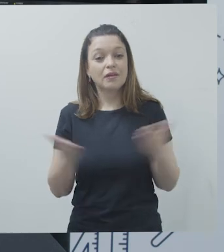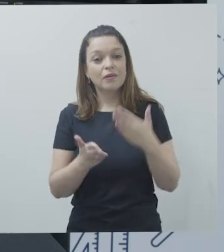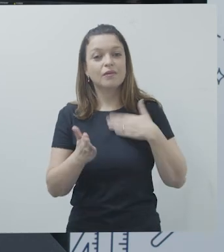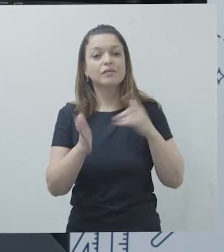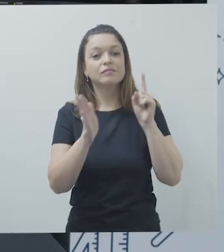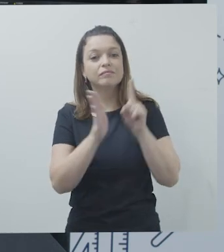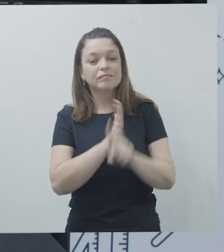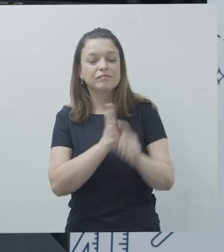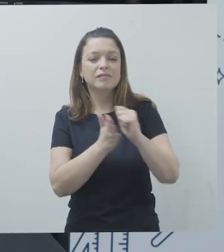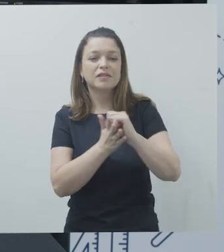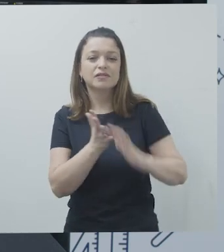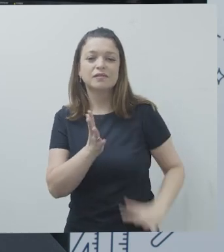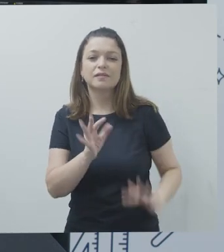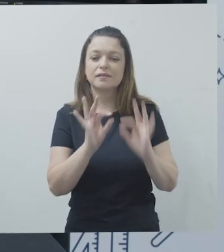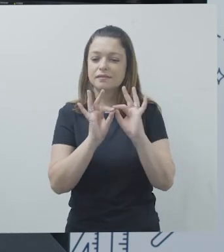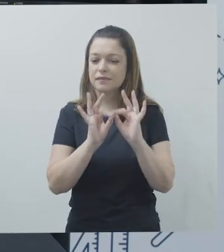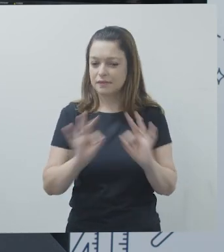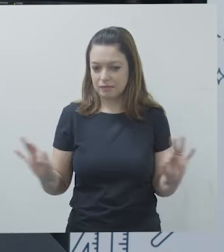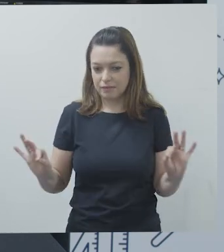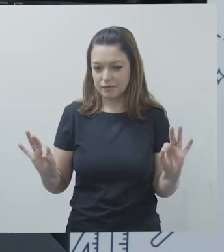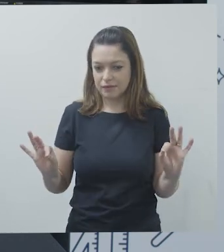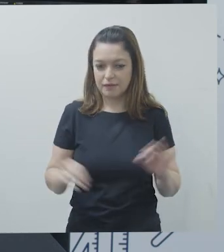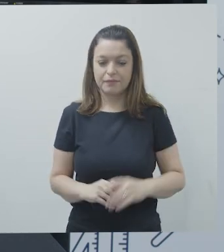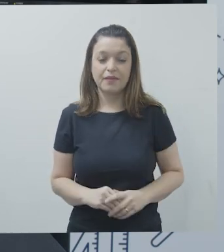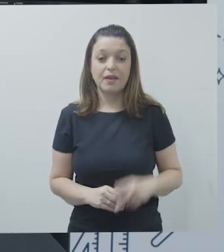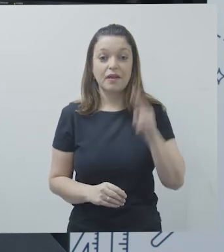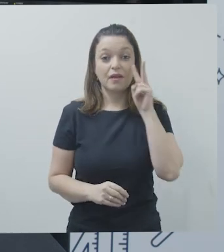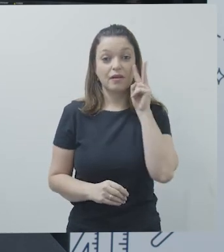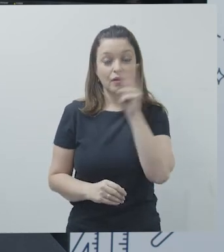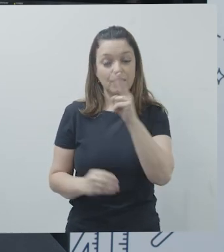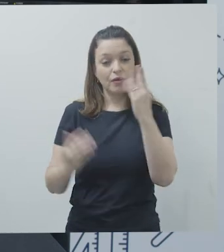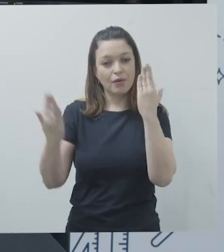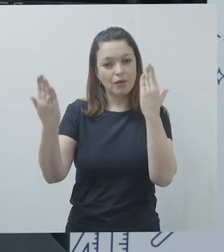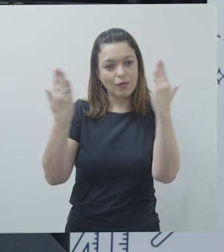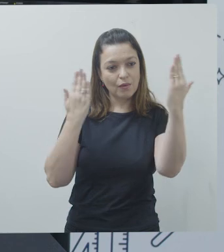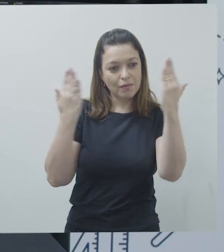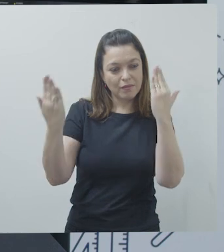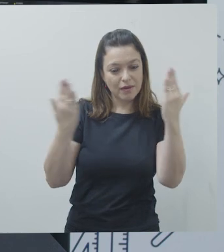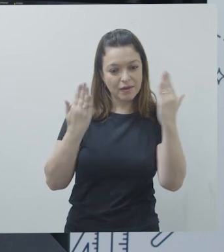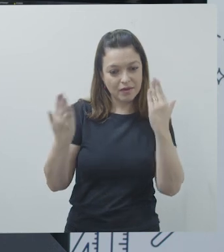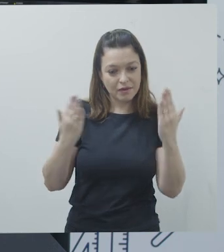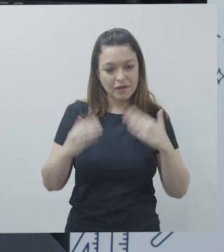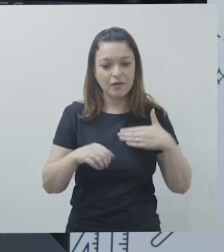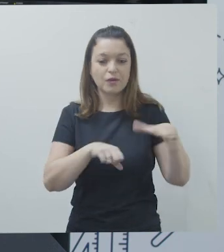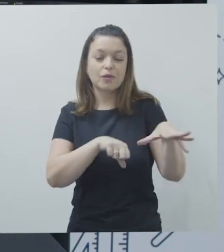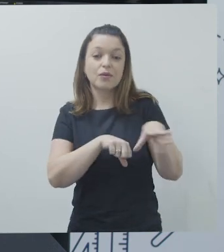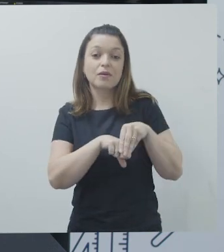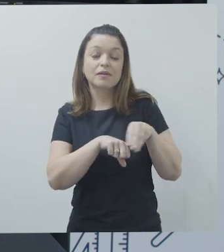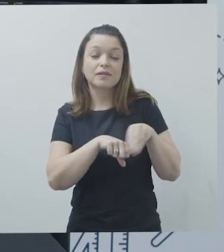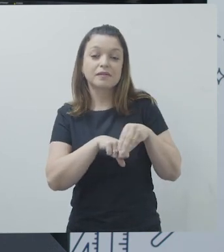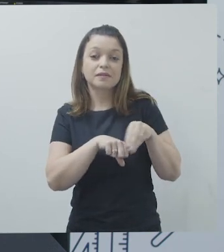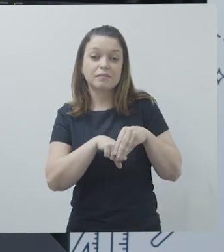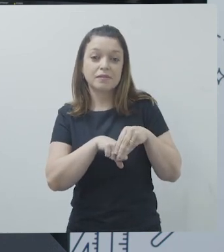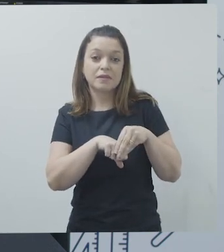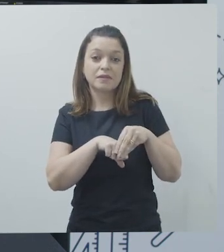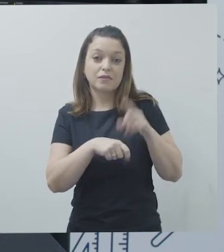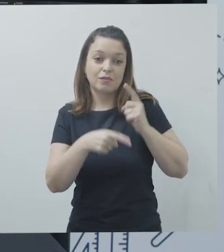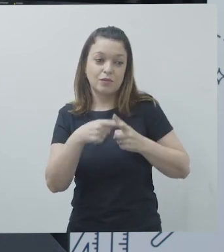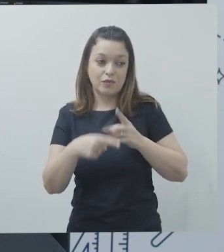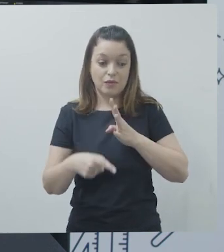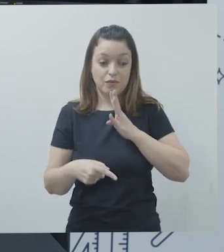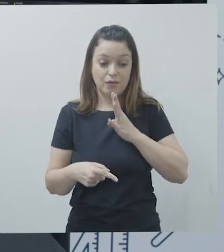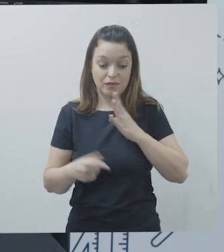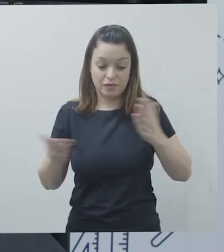bem simples, certo? Nós vamos comparar os conhecimentos, aqueles conhecimentos que você tem, certo? A